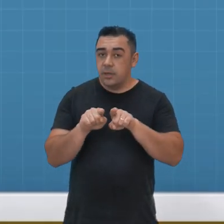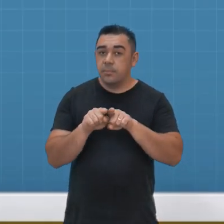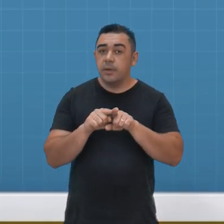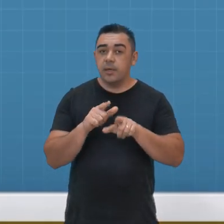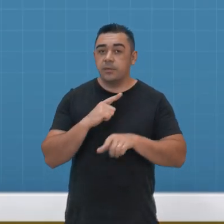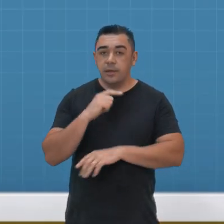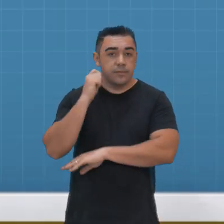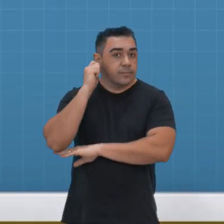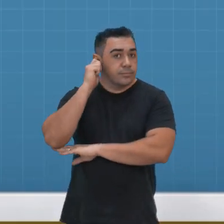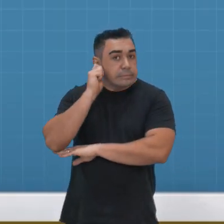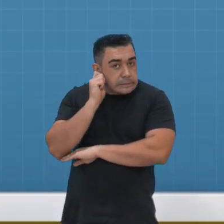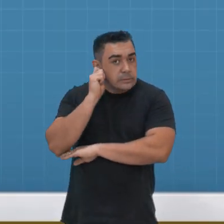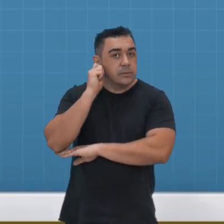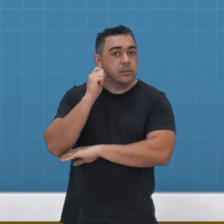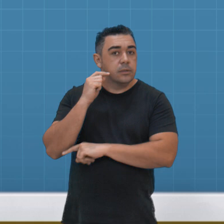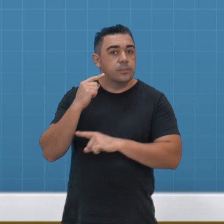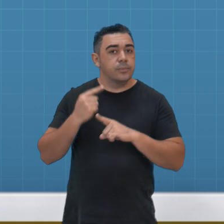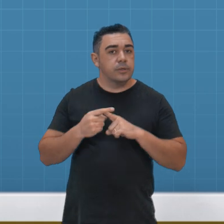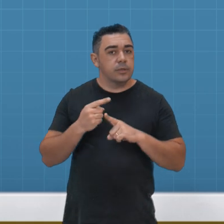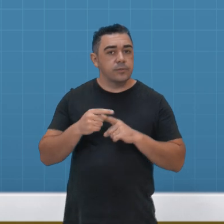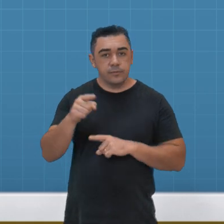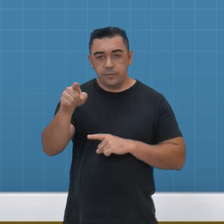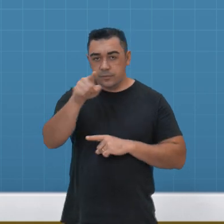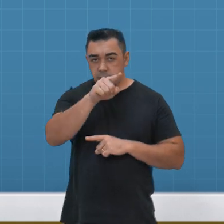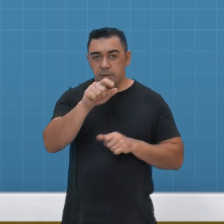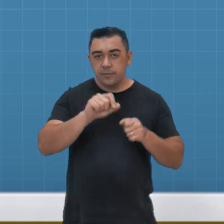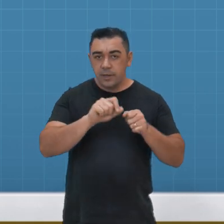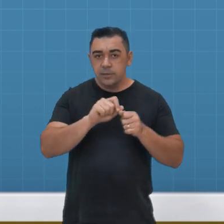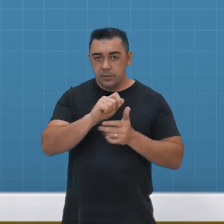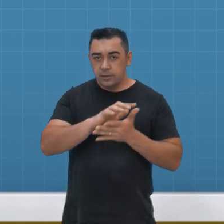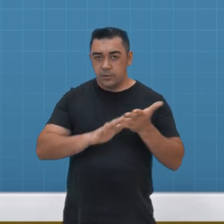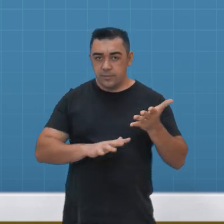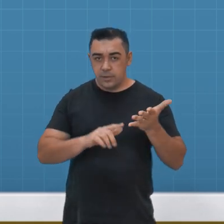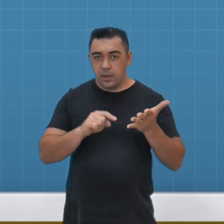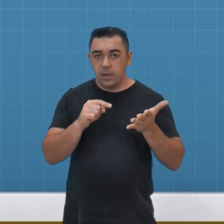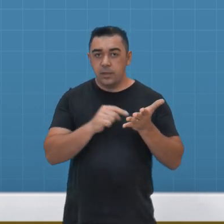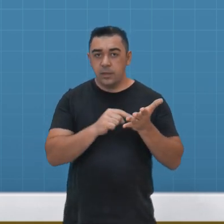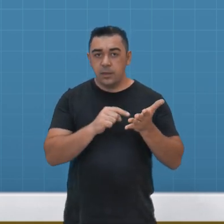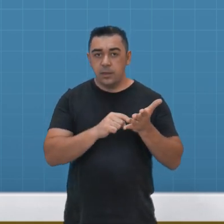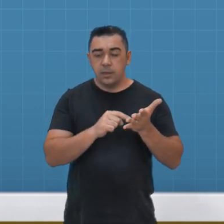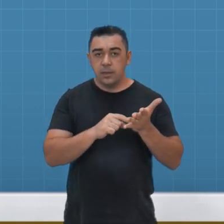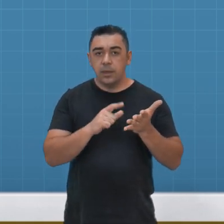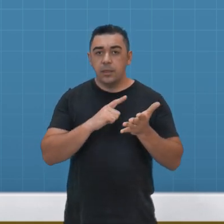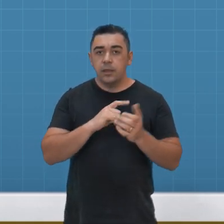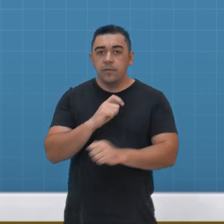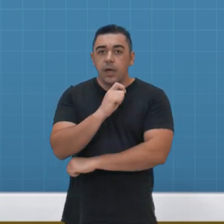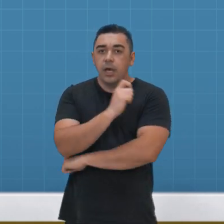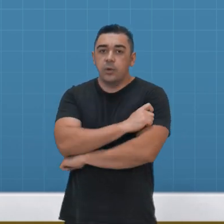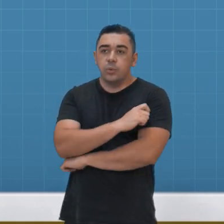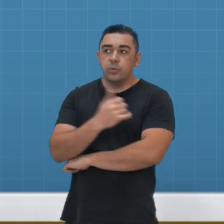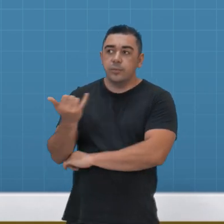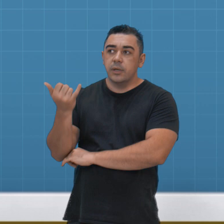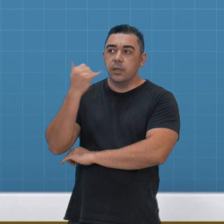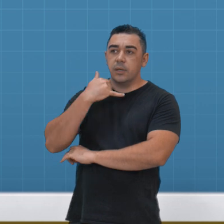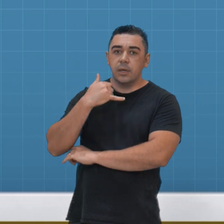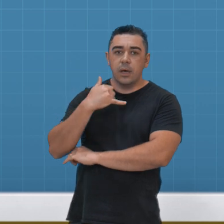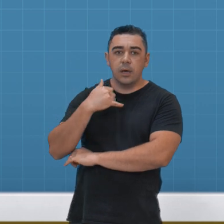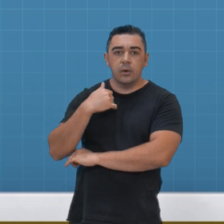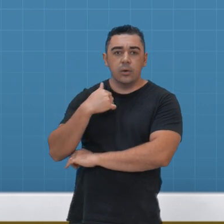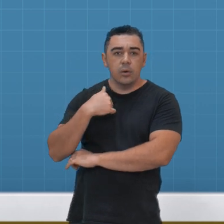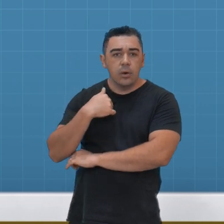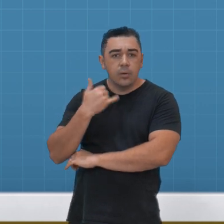um puxão de orelha, porque enquanto vocês estavam fazendo exercícios, alunos me ligaram aqui